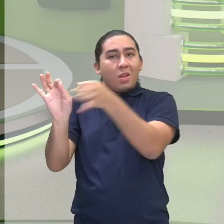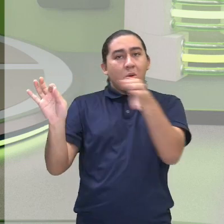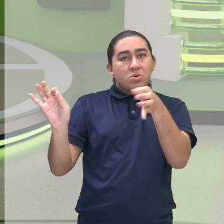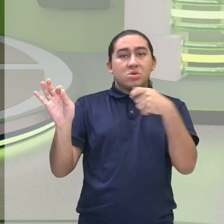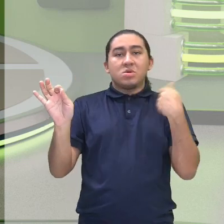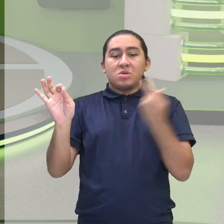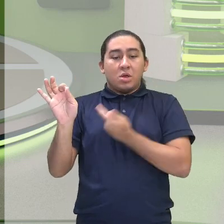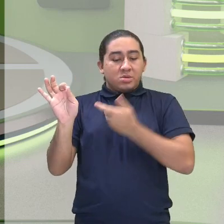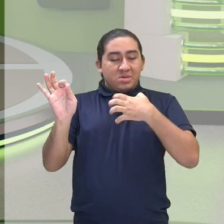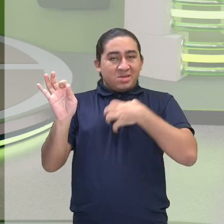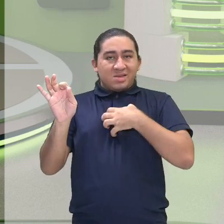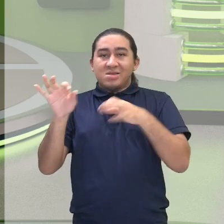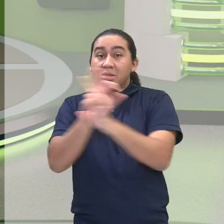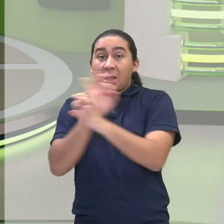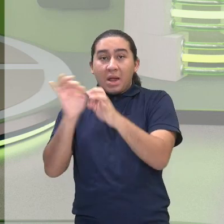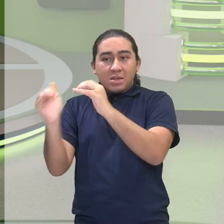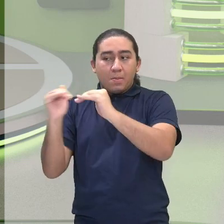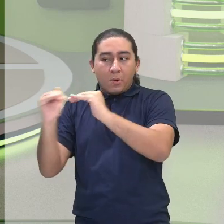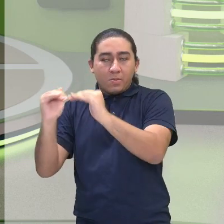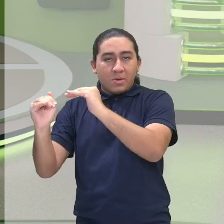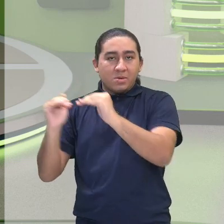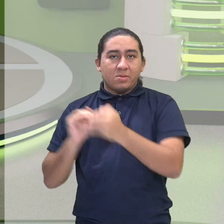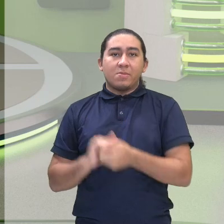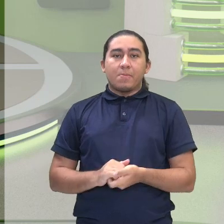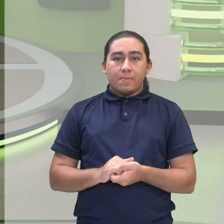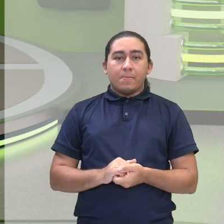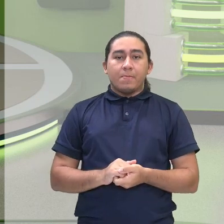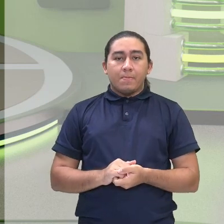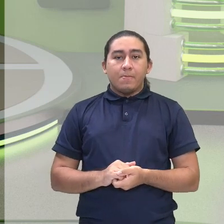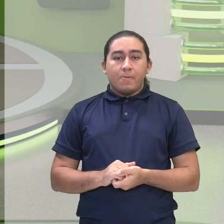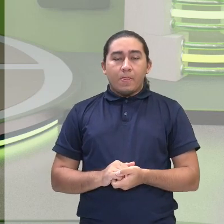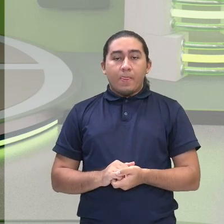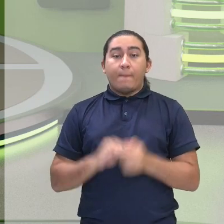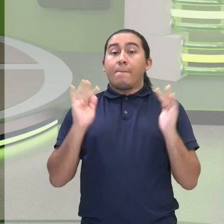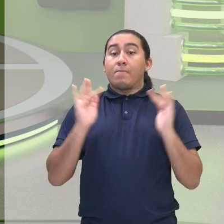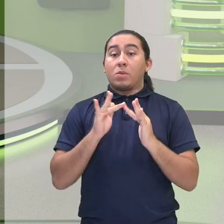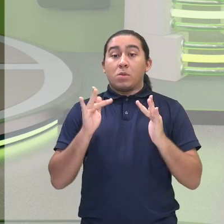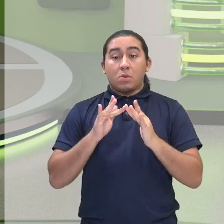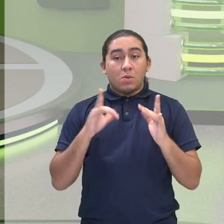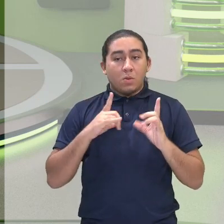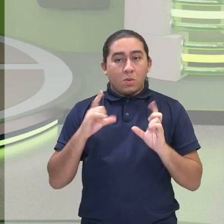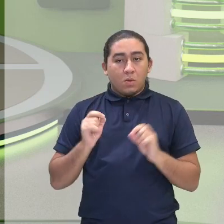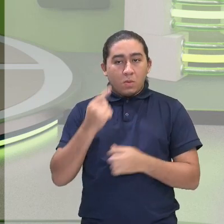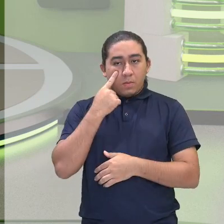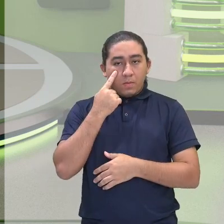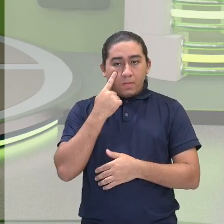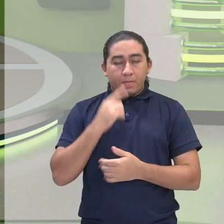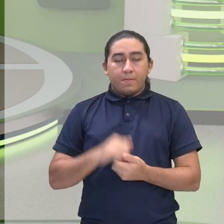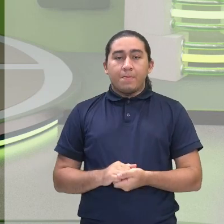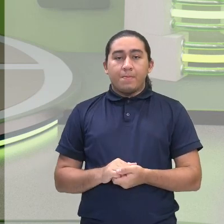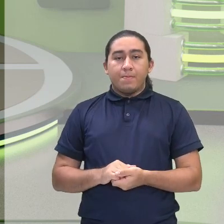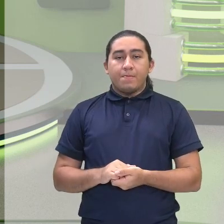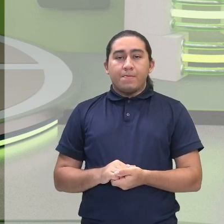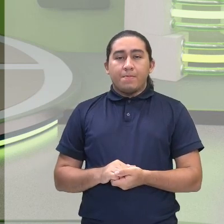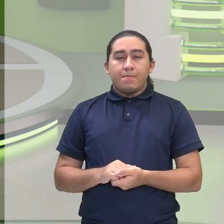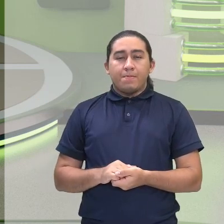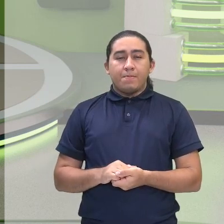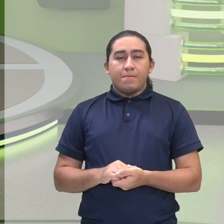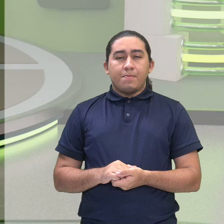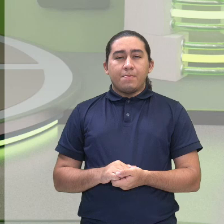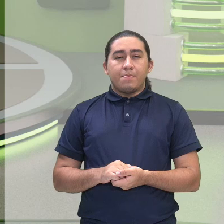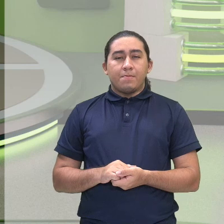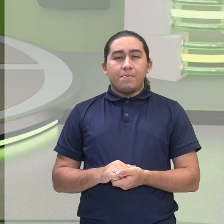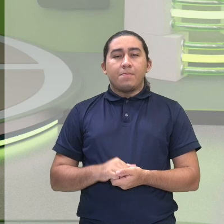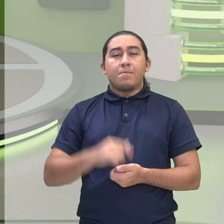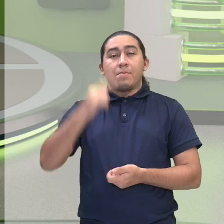gente pôde observar. Certo? Então, olha aí, um encontro que moldou o Brasil. Imagine um enorme quebra-cabeça